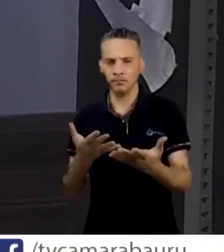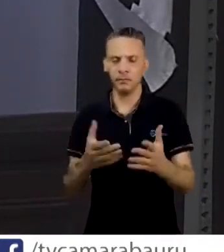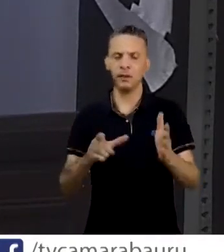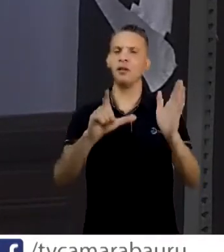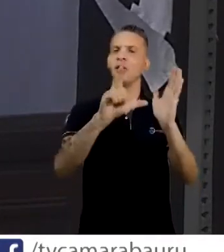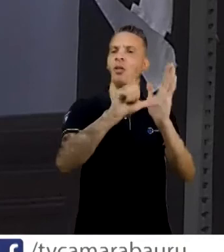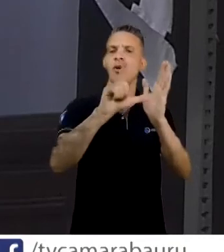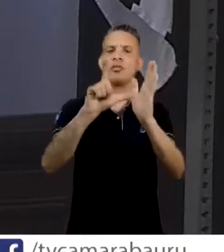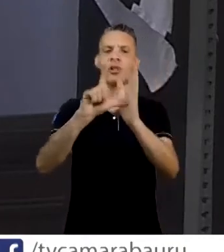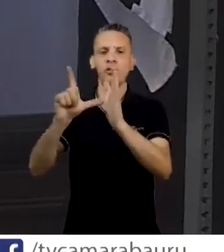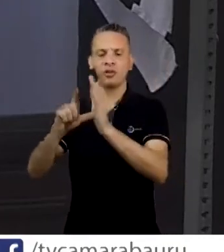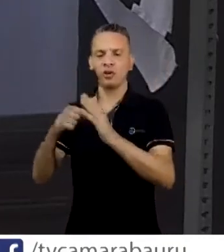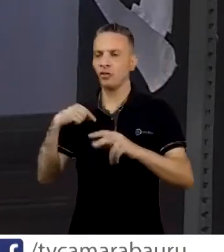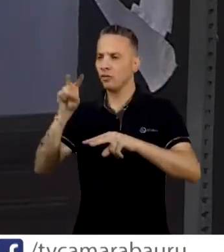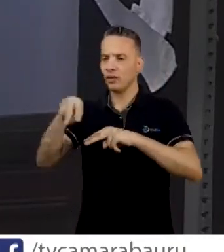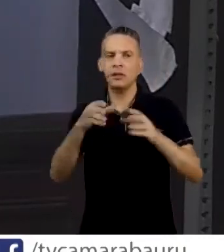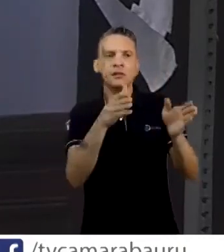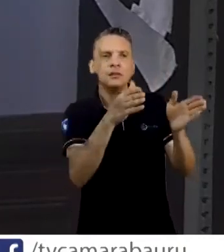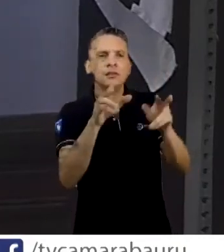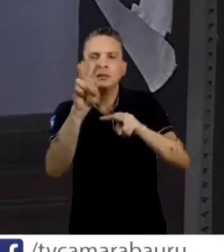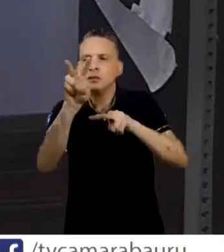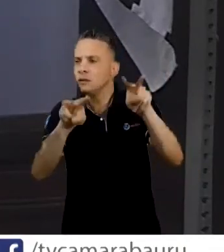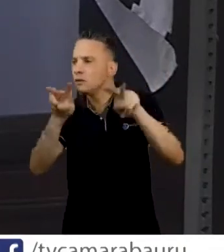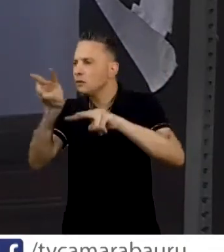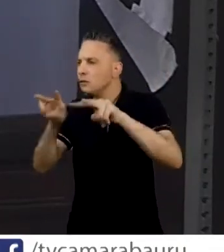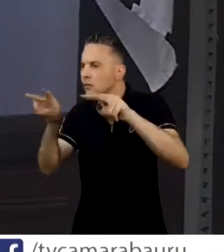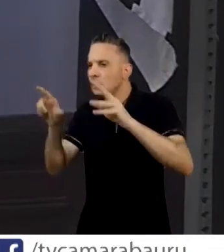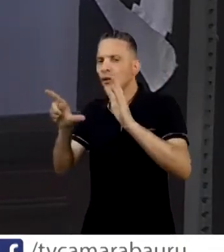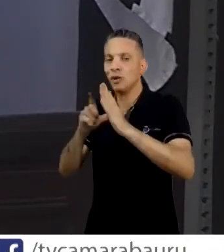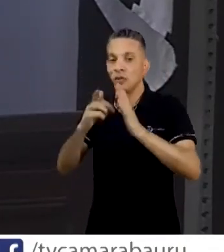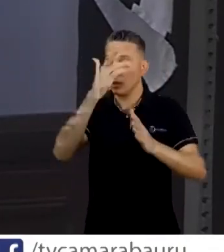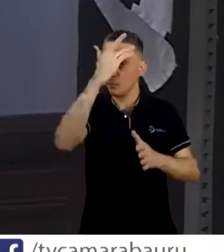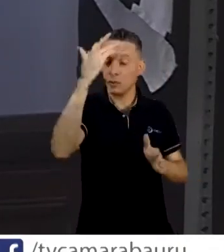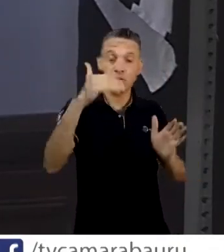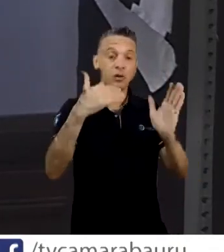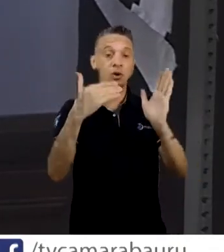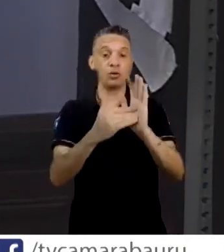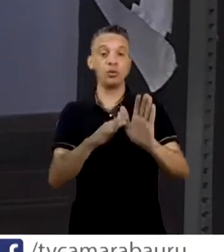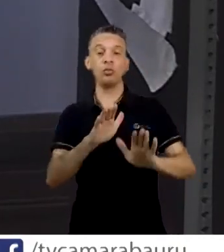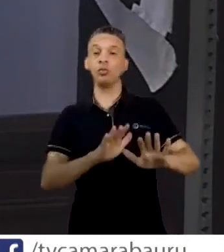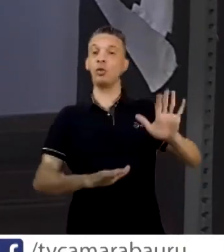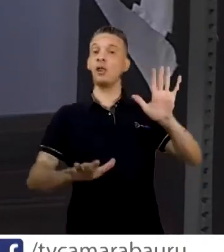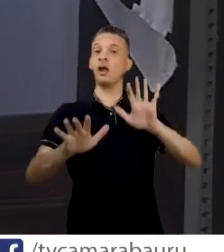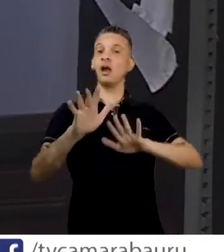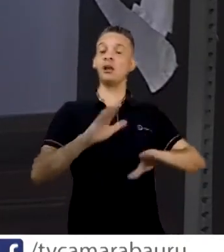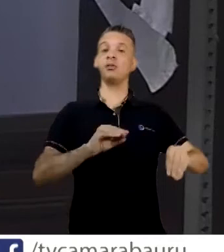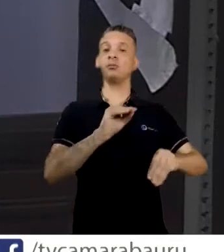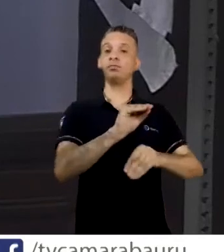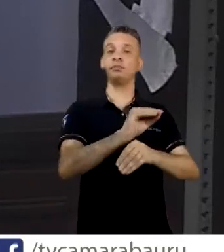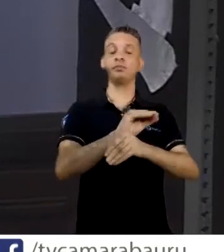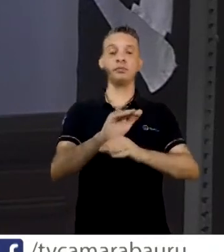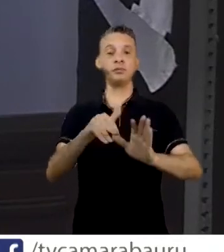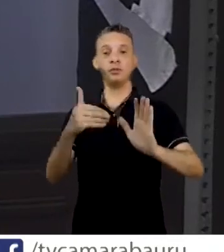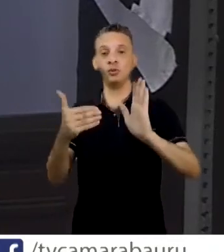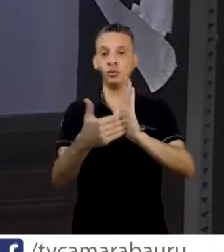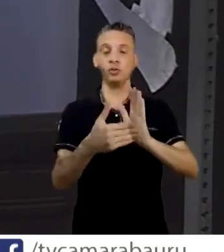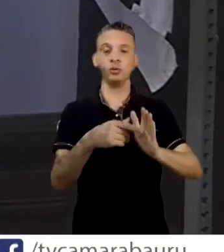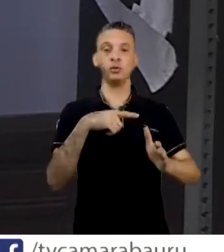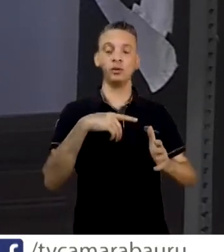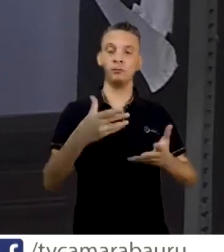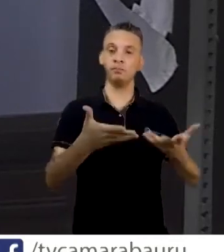eu estou acompanhando aí, estou recebendo, todos os comerciários estão tendo cautela, estão contribuindo, estão colaborando.